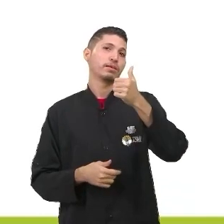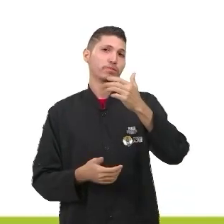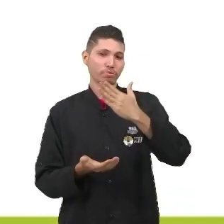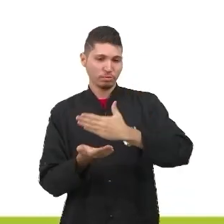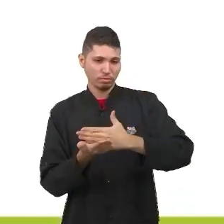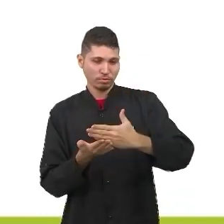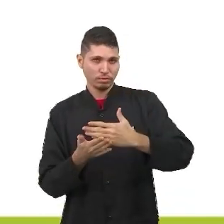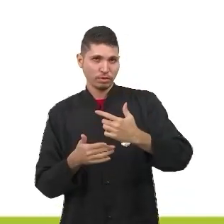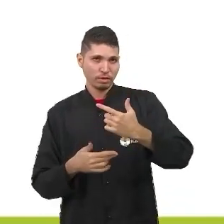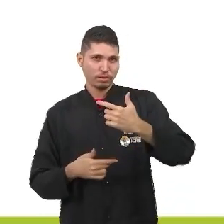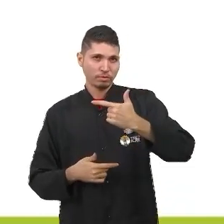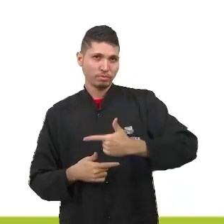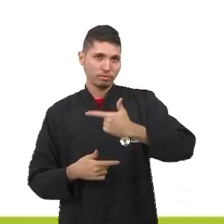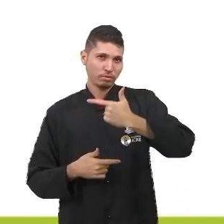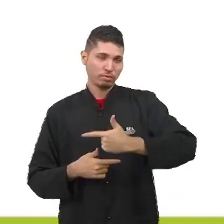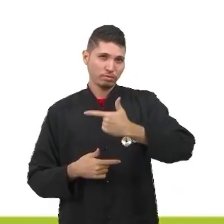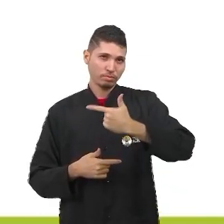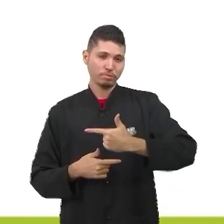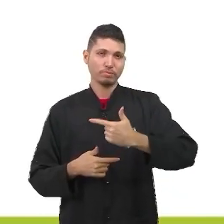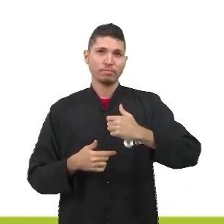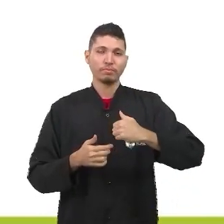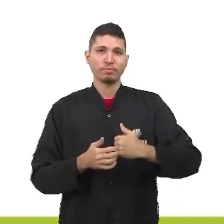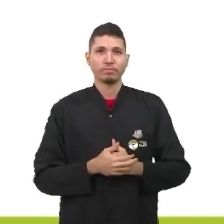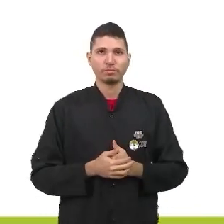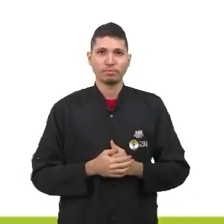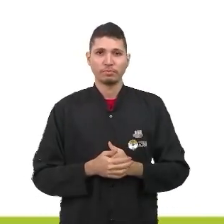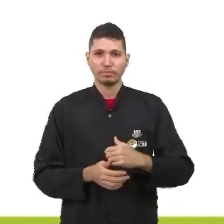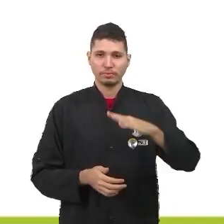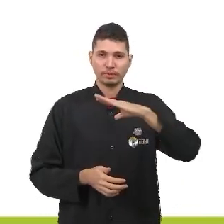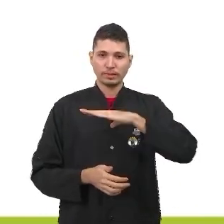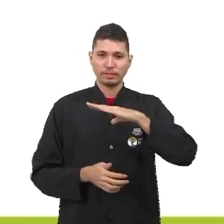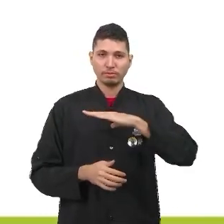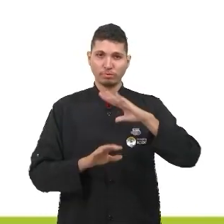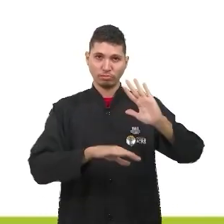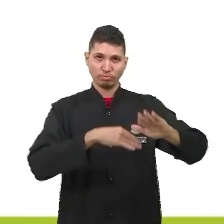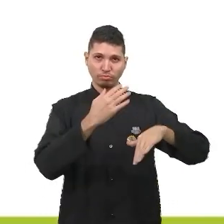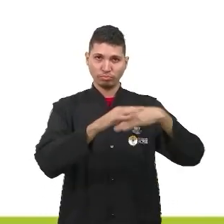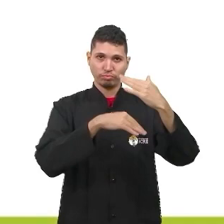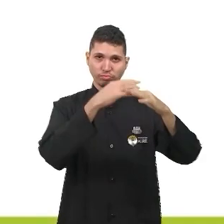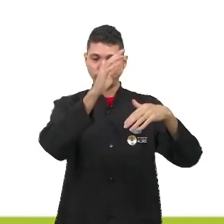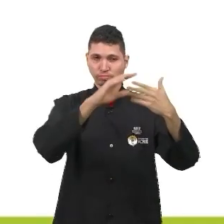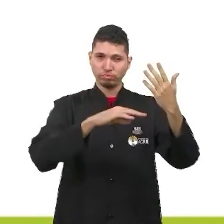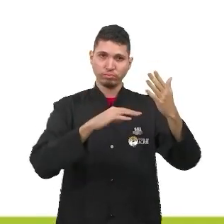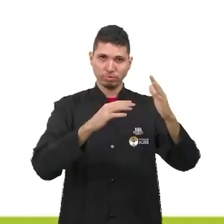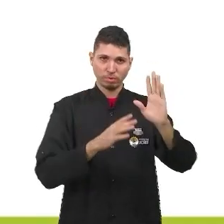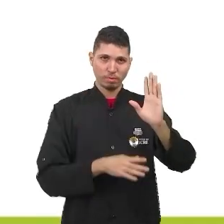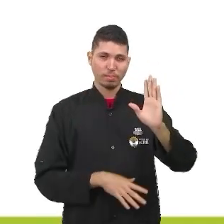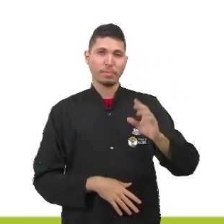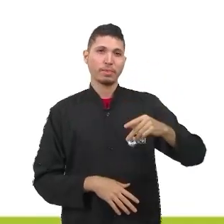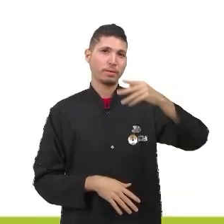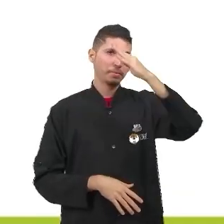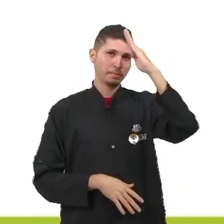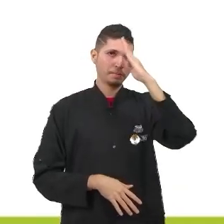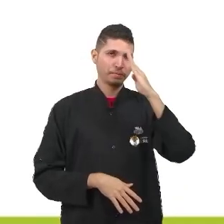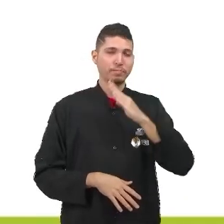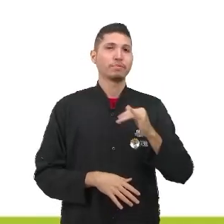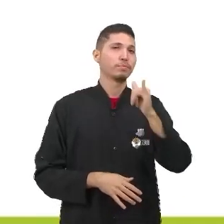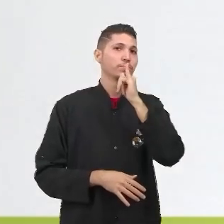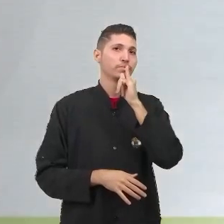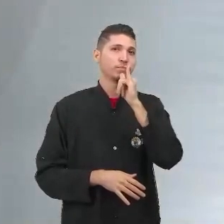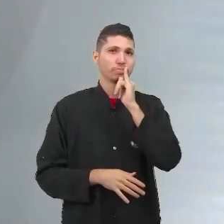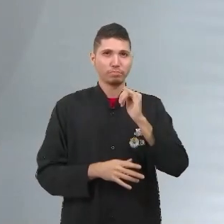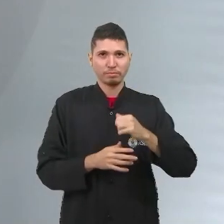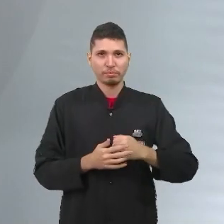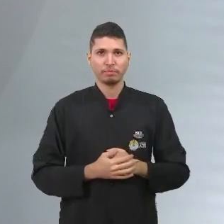a Segunda, né? Foi um momento de urbanização acelerada e transformações sociais no Brasil, né? Por exemplo,